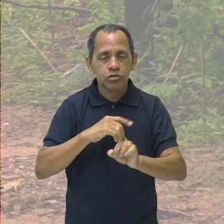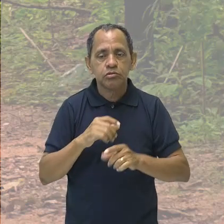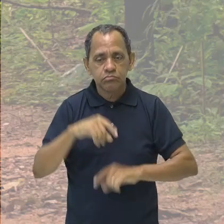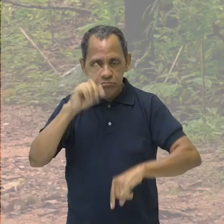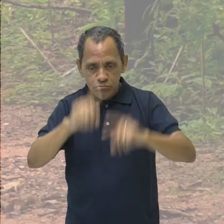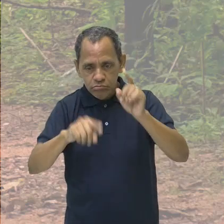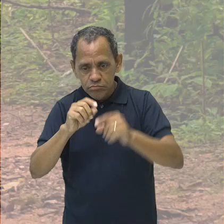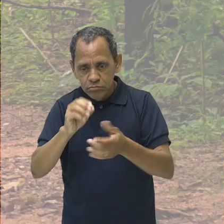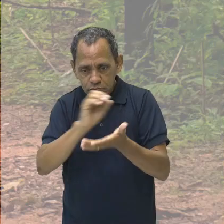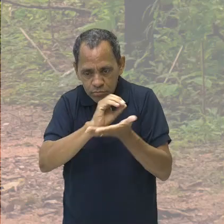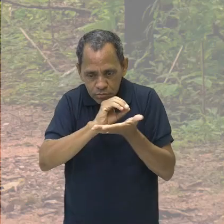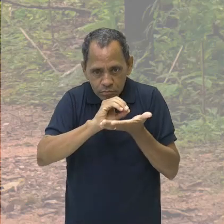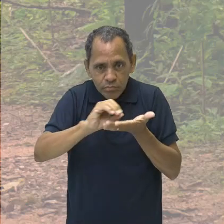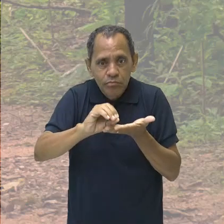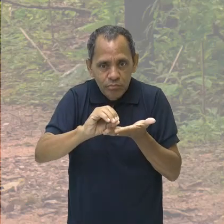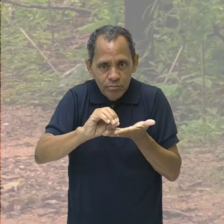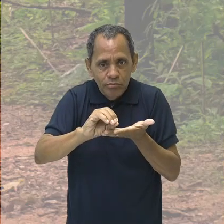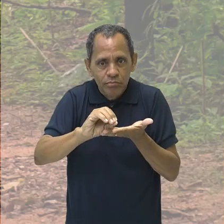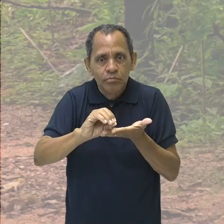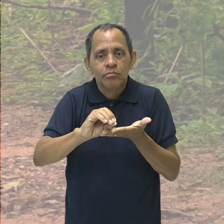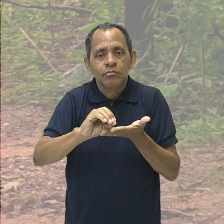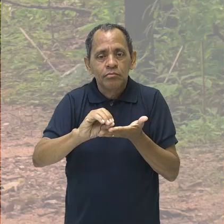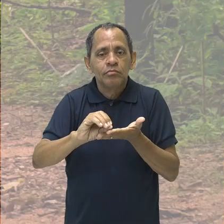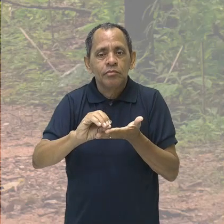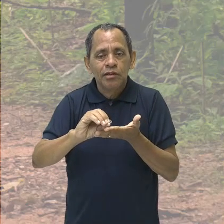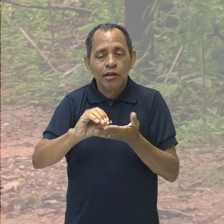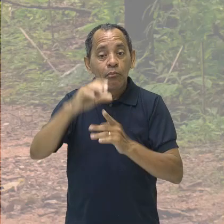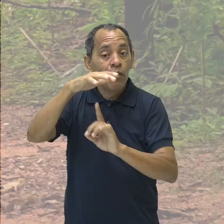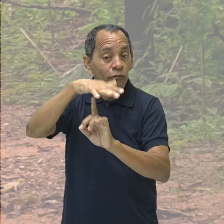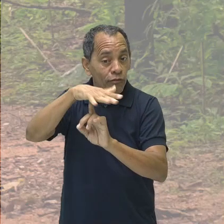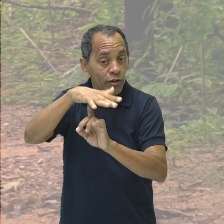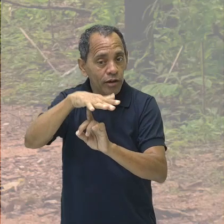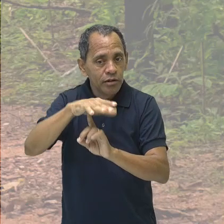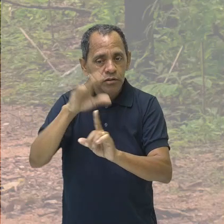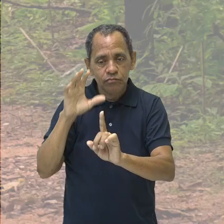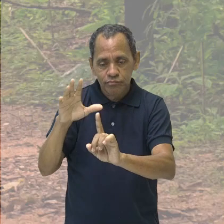principalmente para a feira. Isso influencia em cuidar do solo ao